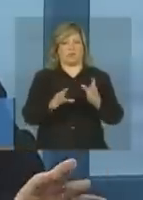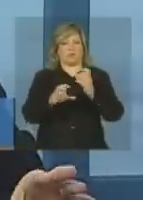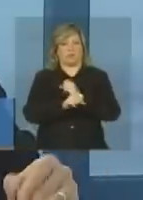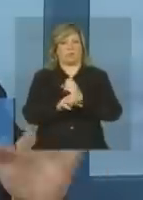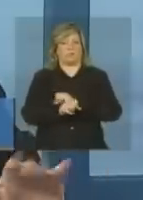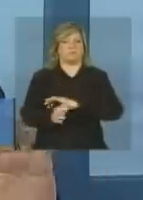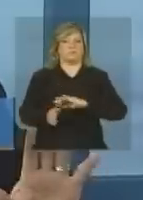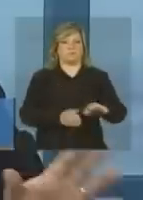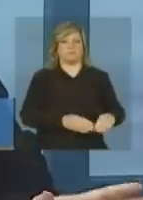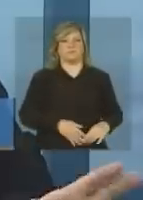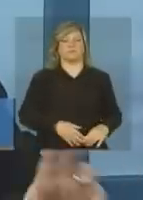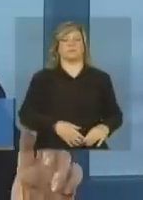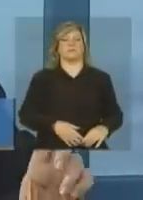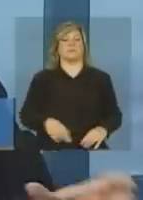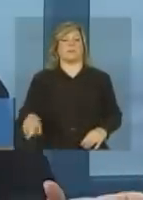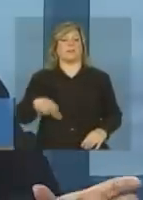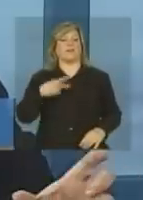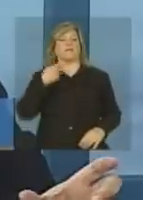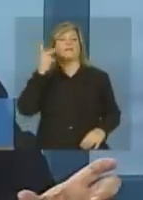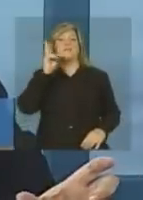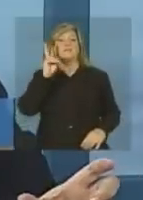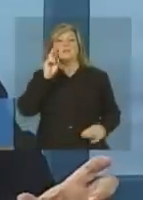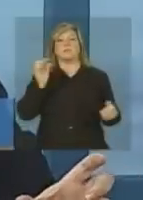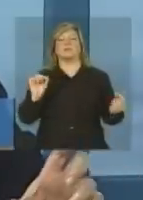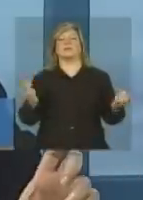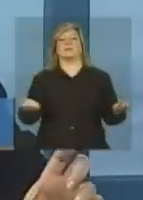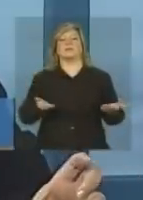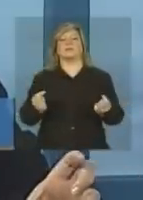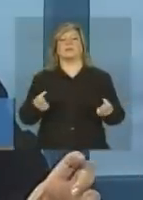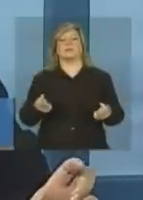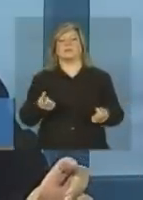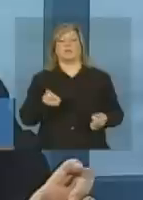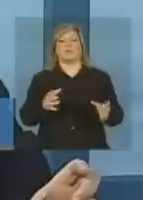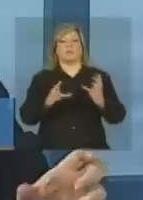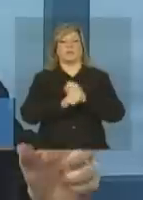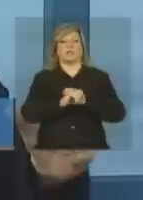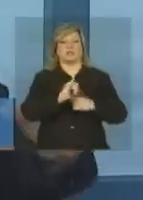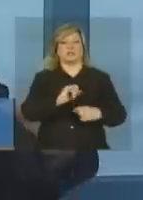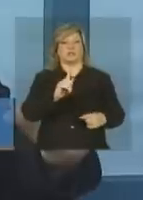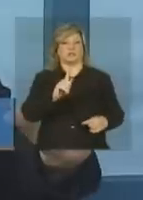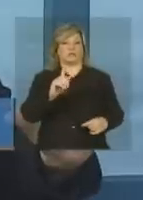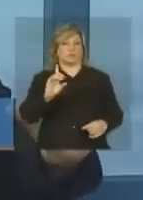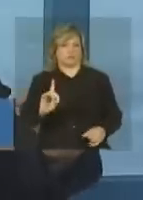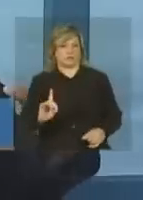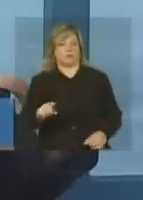caso, o Conselho Municipal, no acompanhamento aí do uso do recurso do IGD.